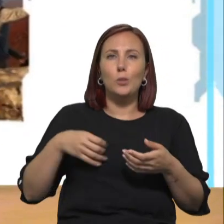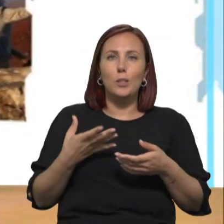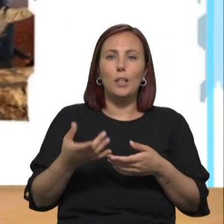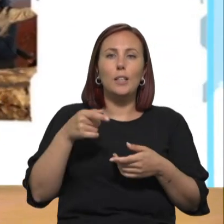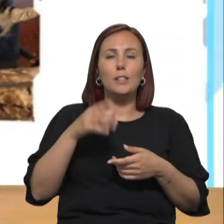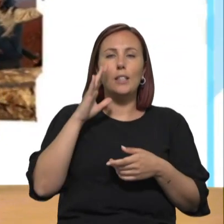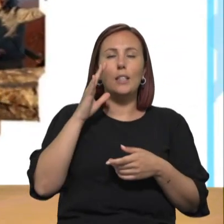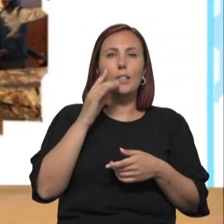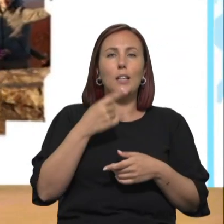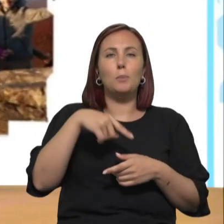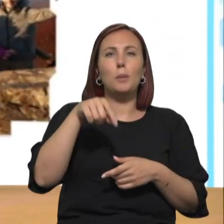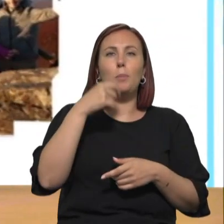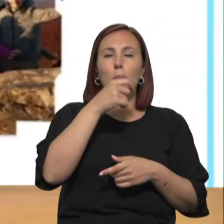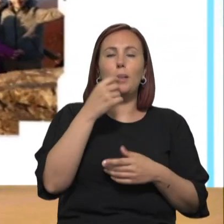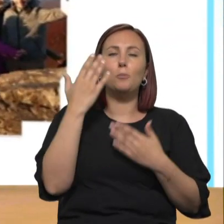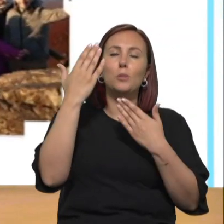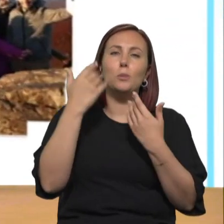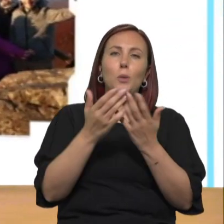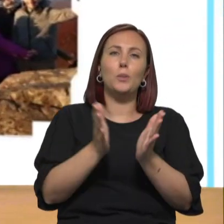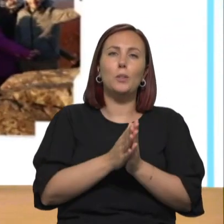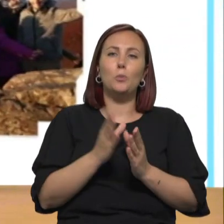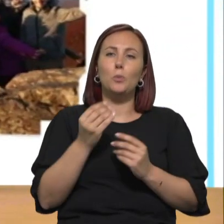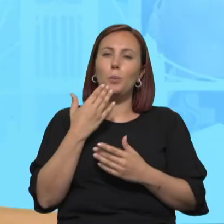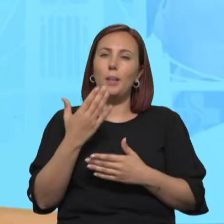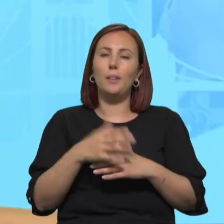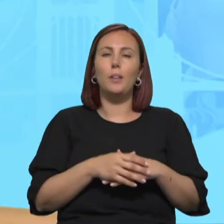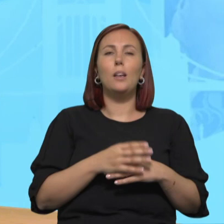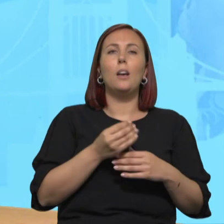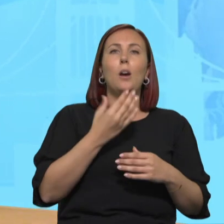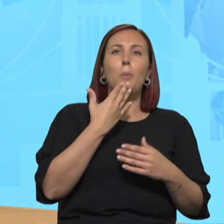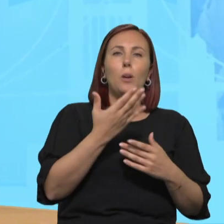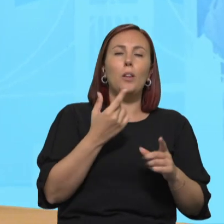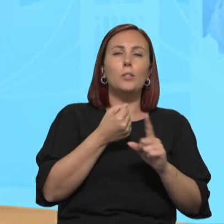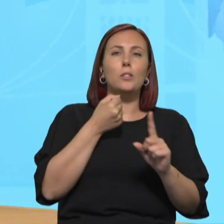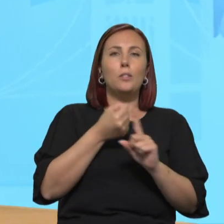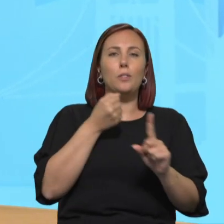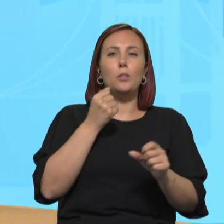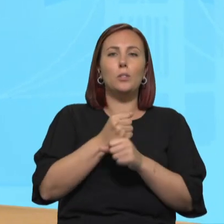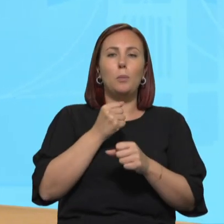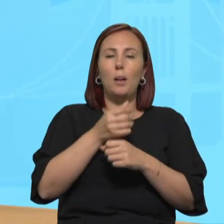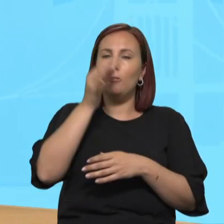tarde de 1º de maio e uma saudação a todos. Muito obrigado. Muito bem, muito obrigado. É o desafio do trabalho